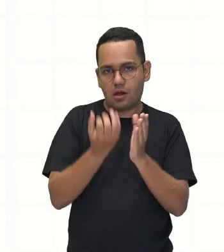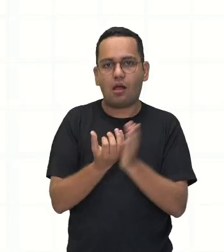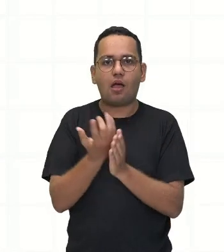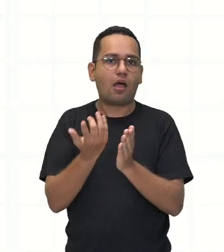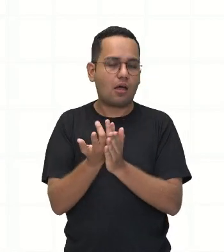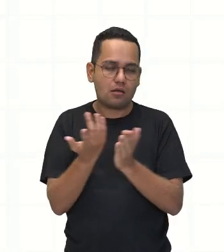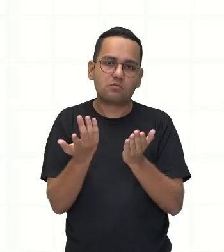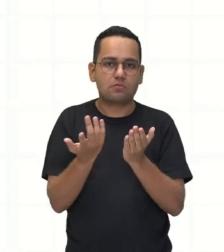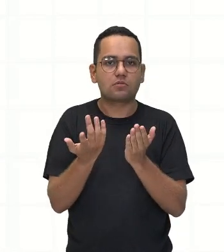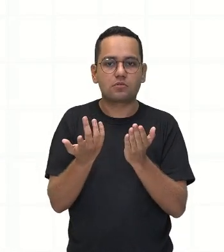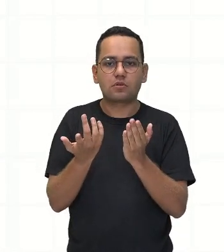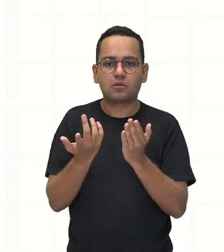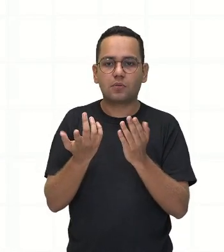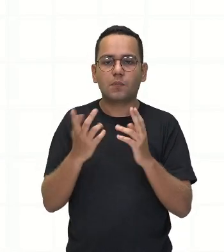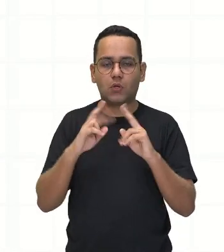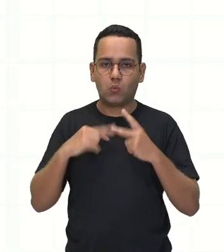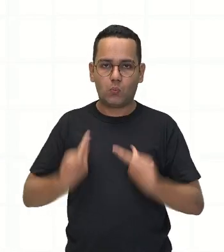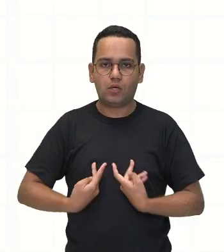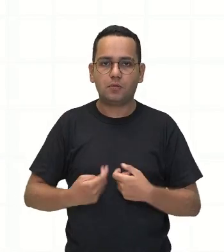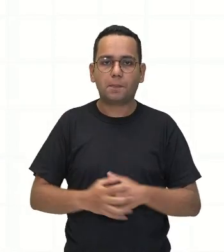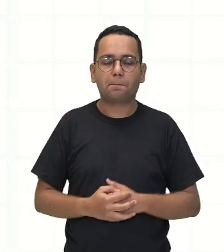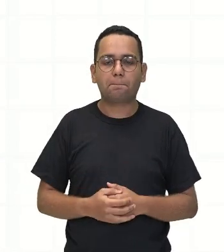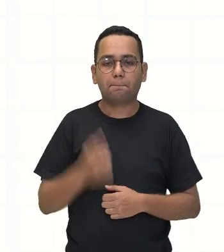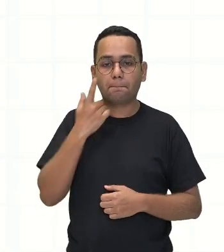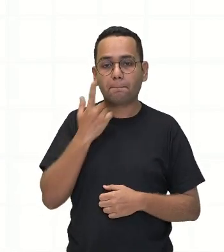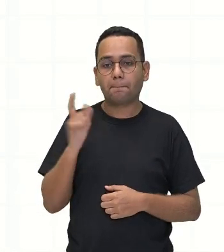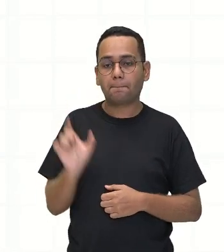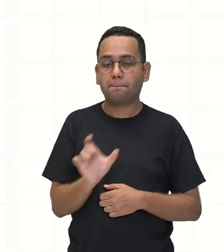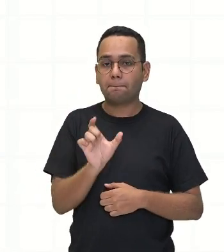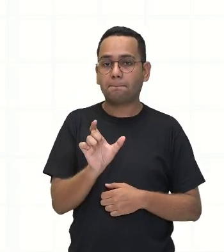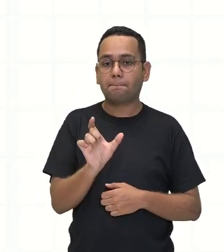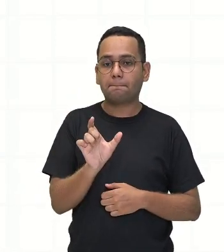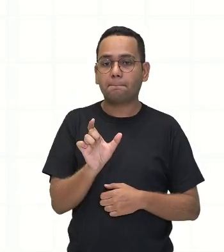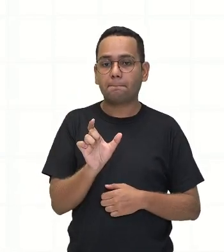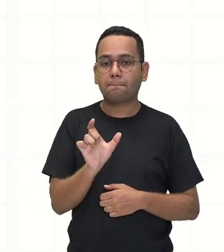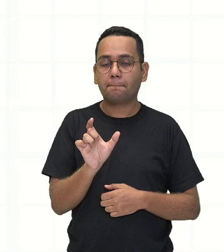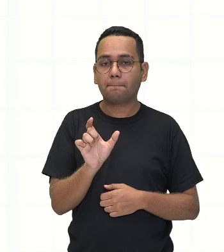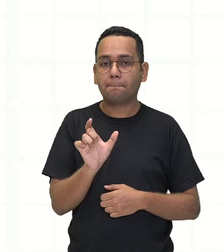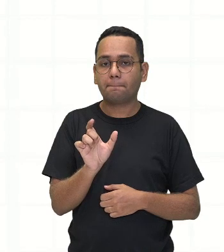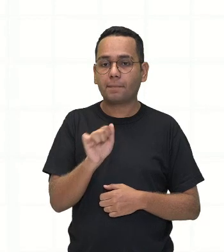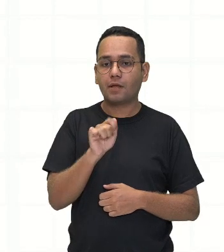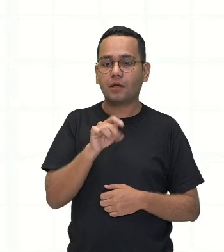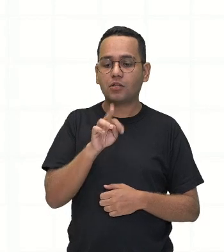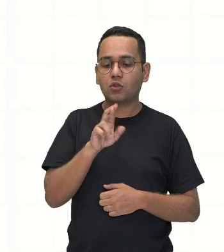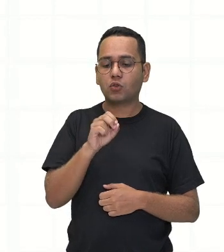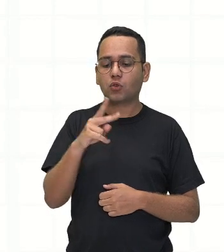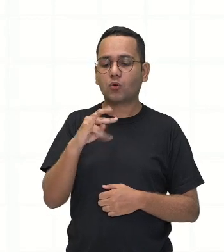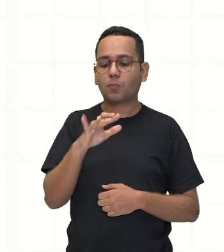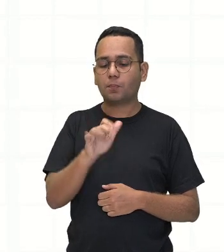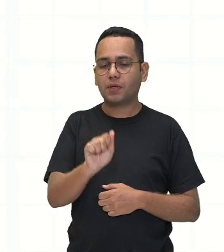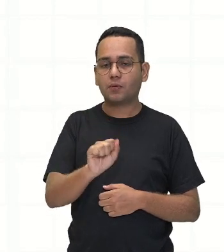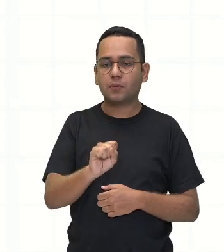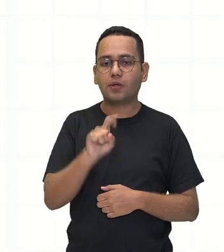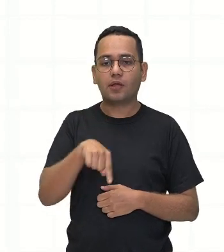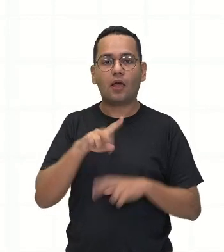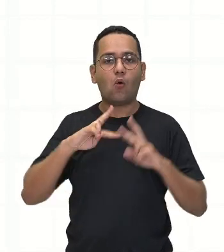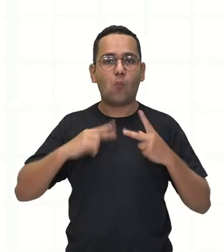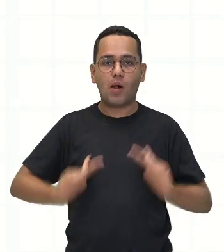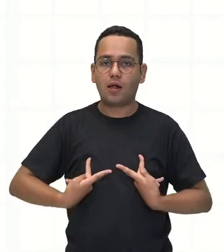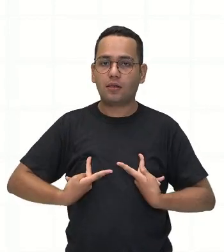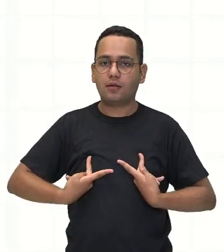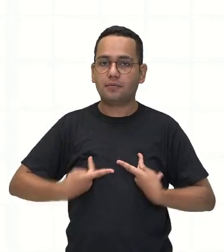temos aqui o termo antrópico, nós temos aqui uma relação de que é causada pela